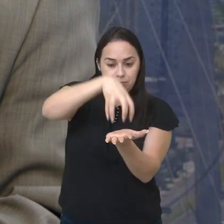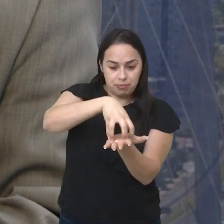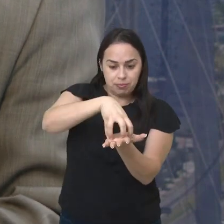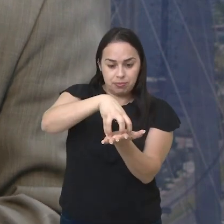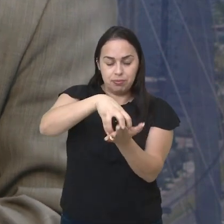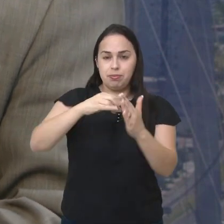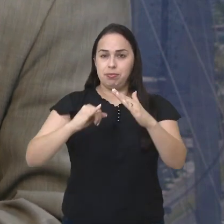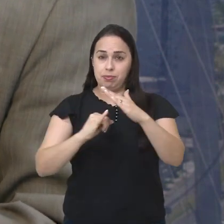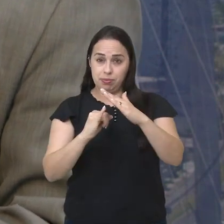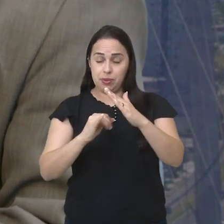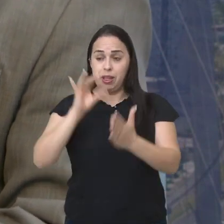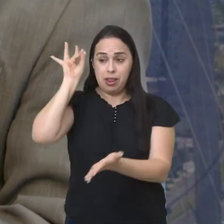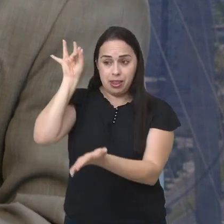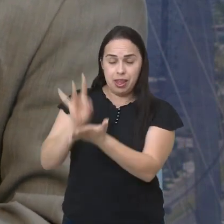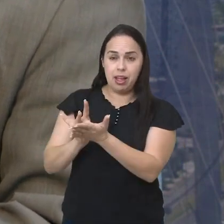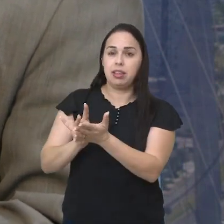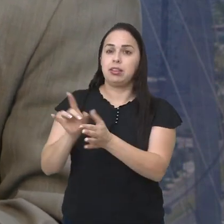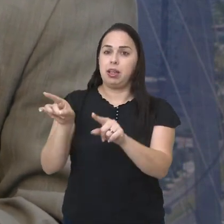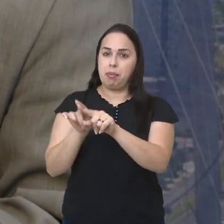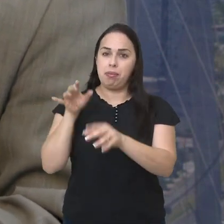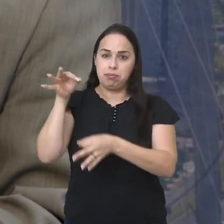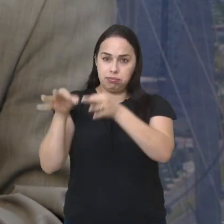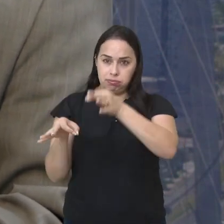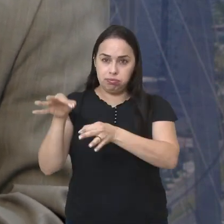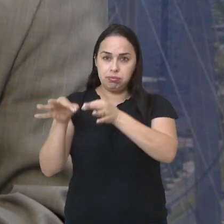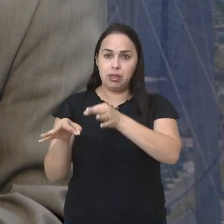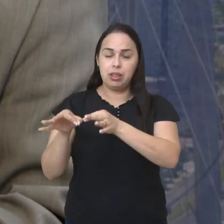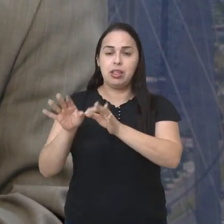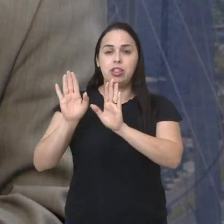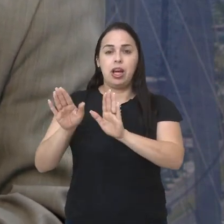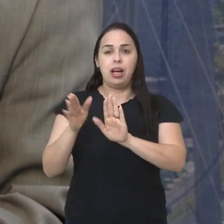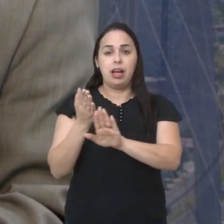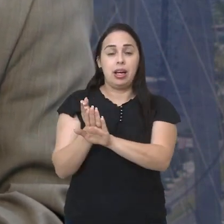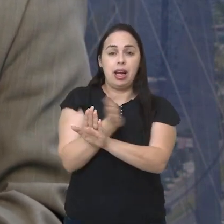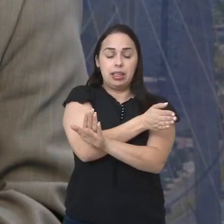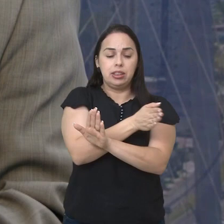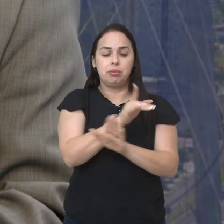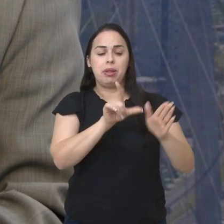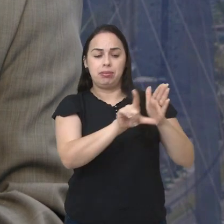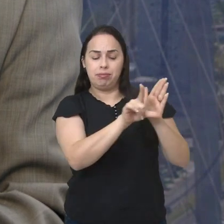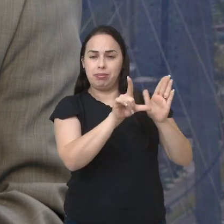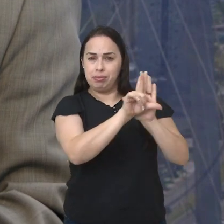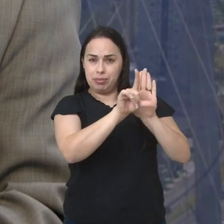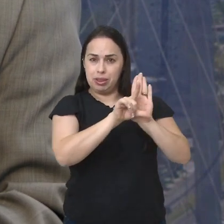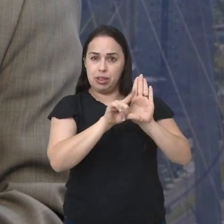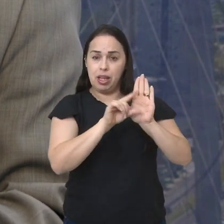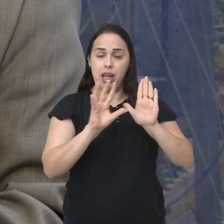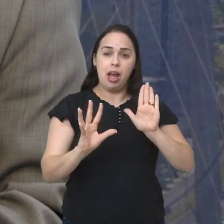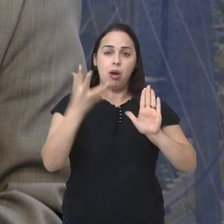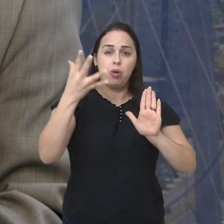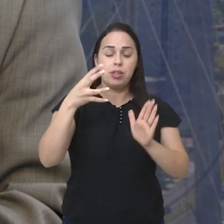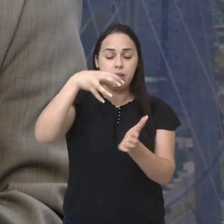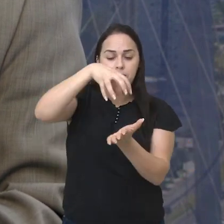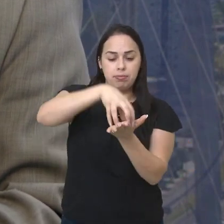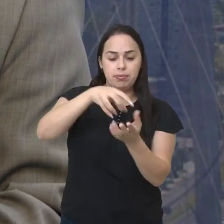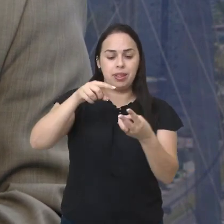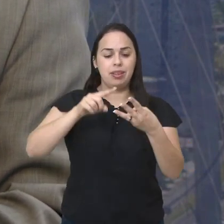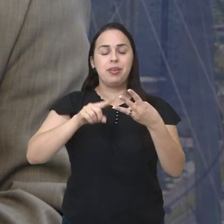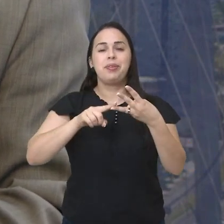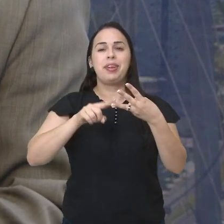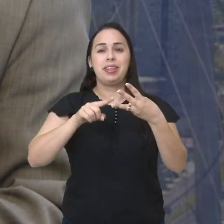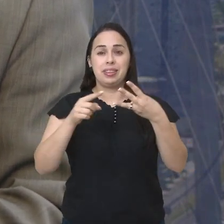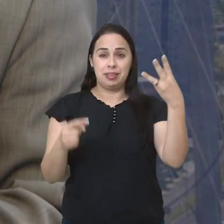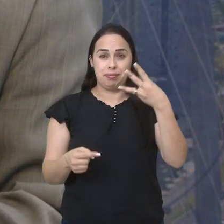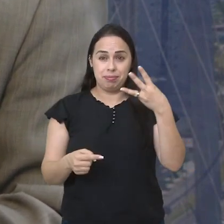setor, jurídica, né, que já tinham algumas legislações esparsas, e isso fez com que o terceiro setor hoje ele tivesse